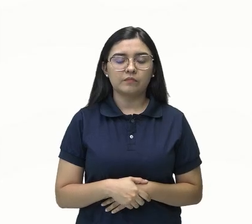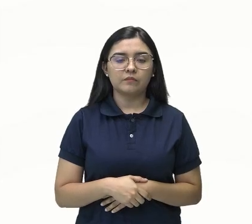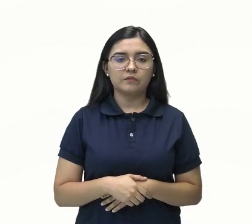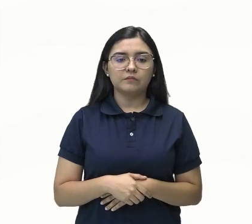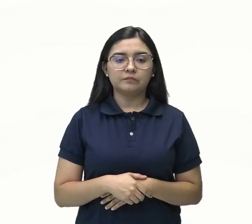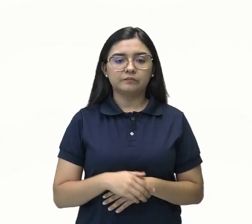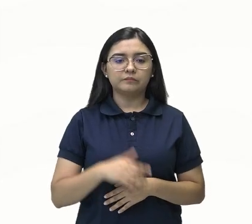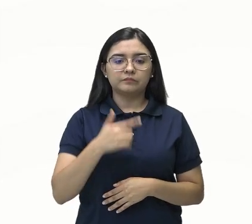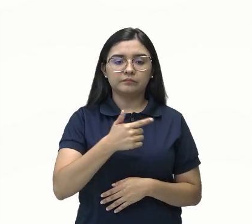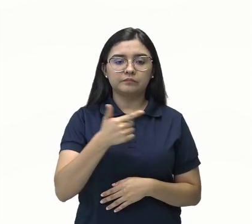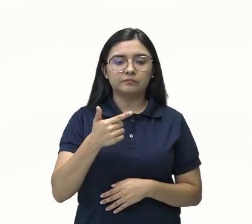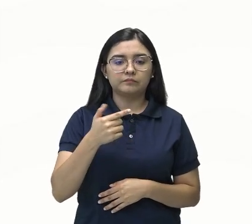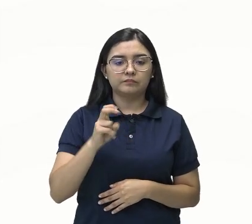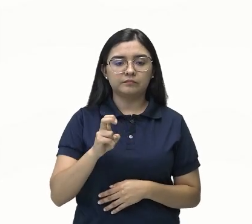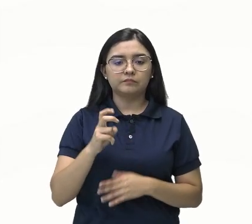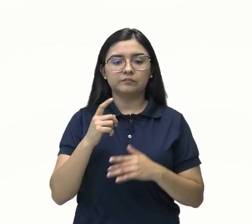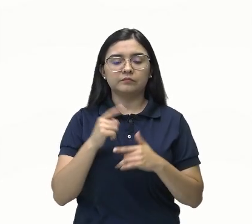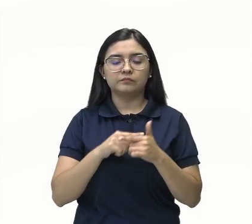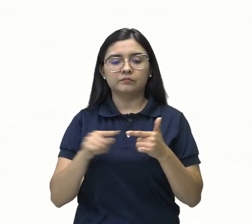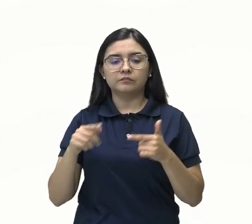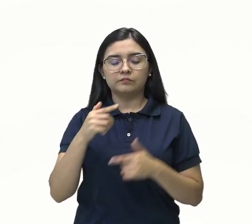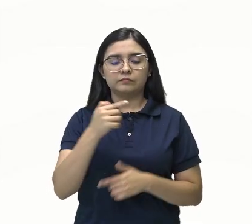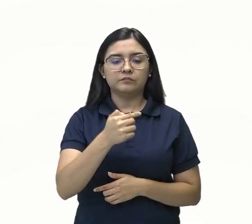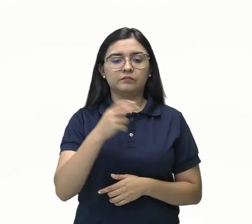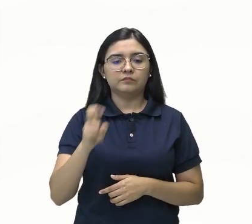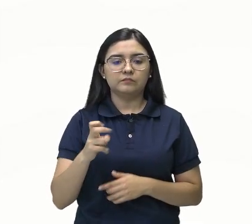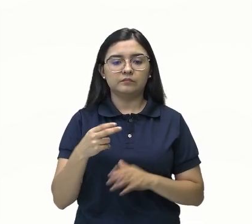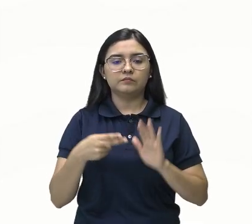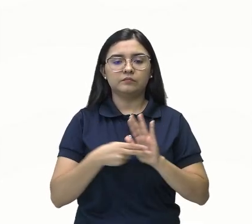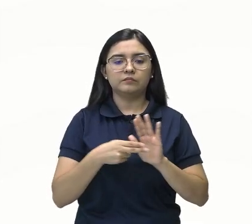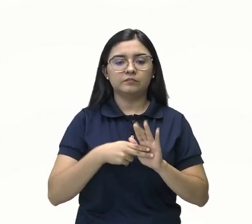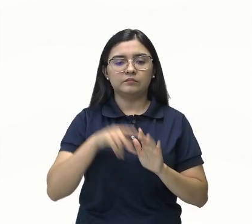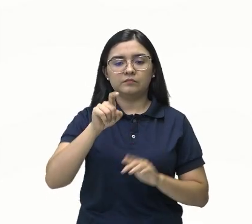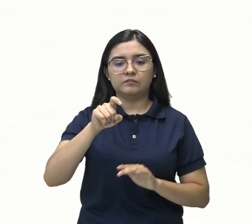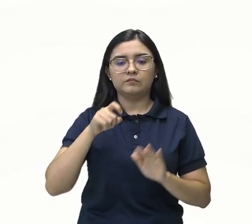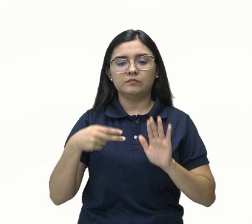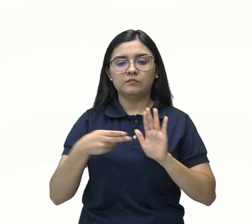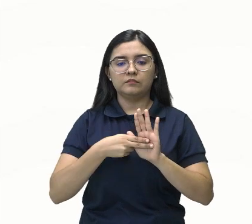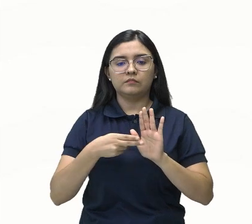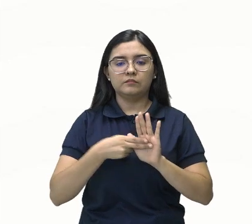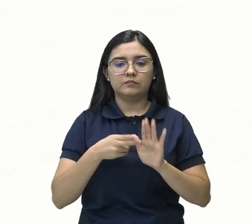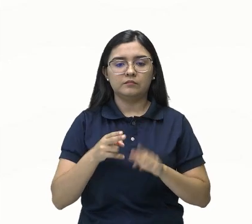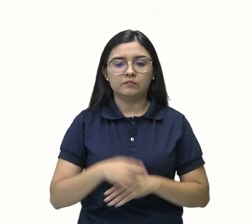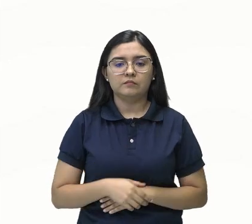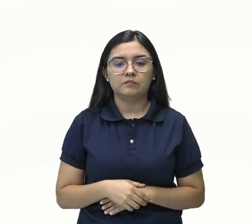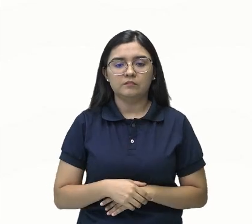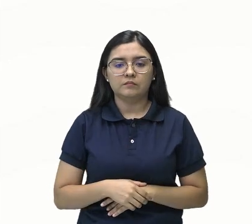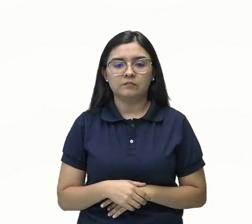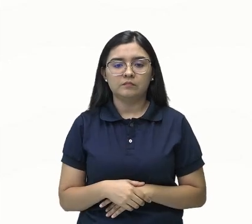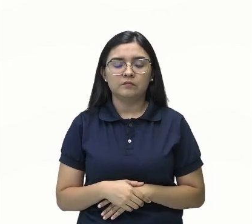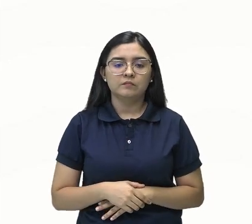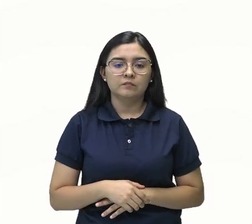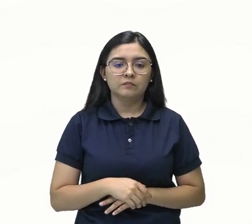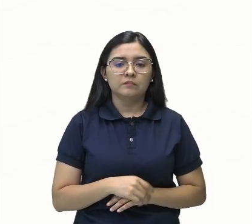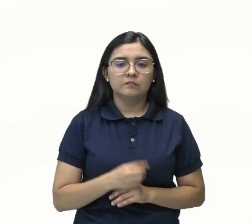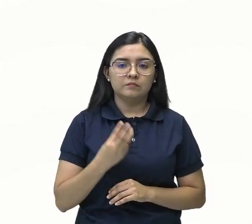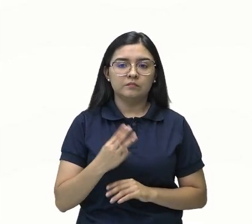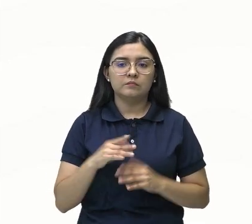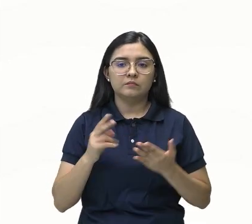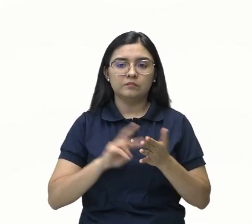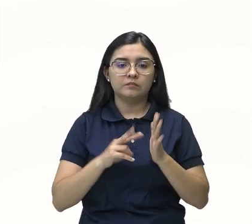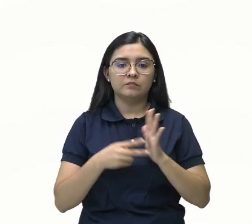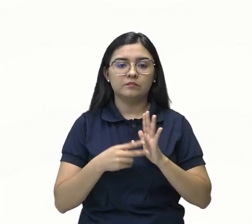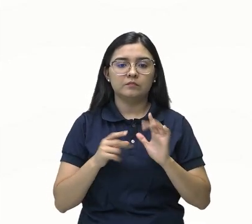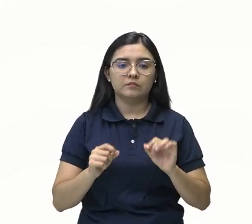aí, 225 dividido por 75, o meu x vai ser igual a 3. Então,